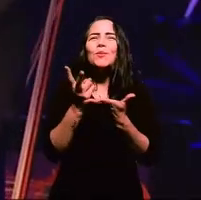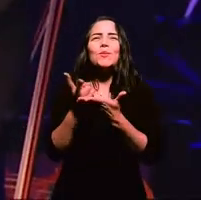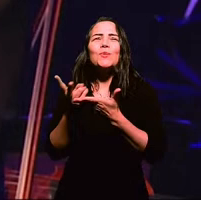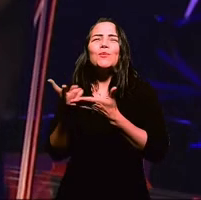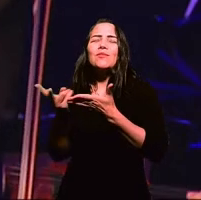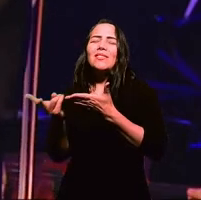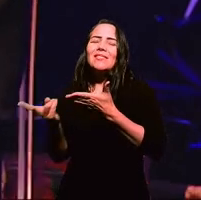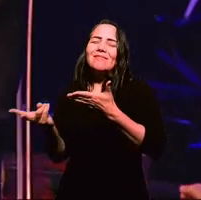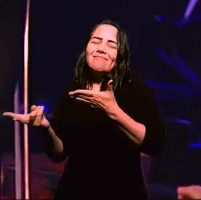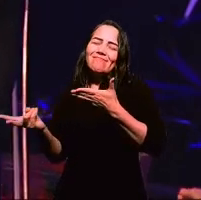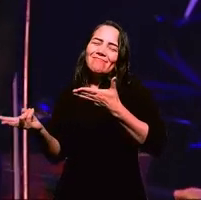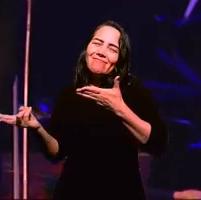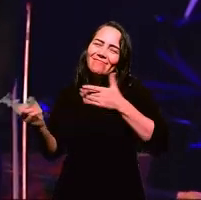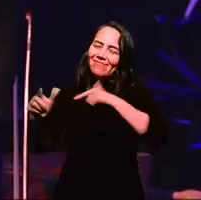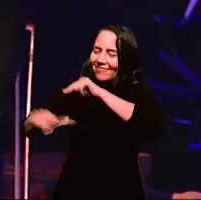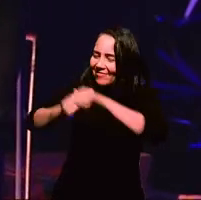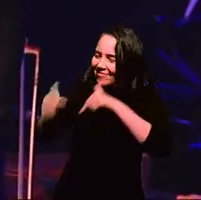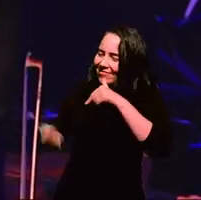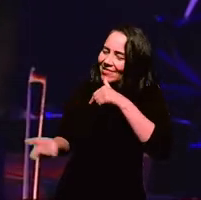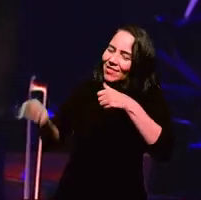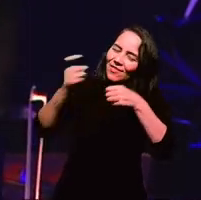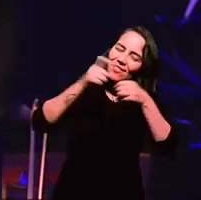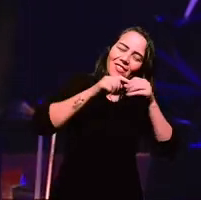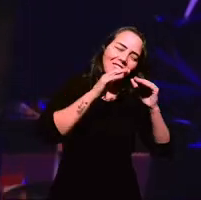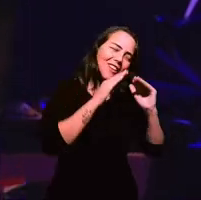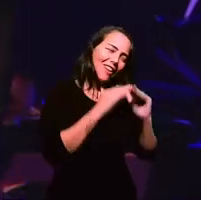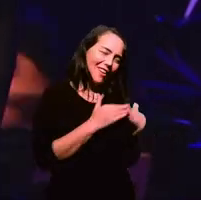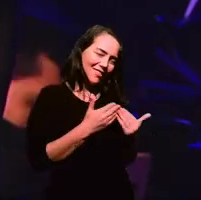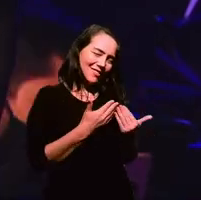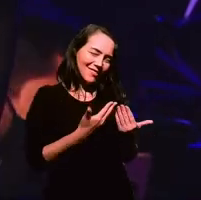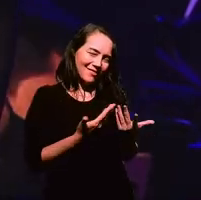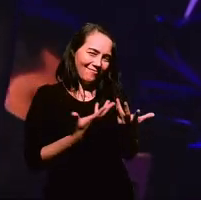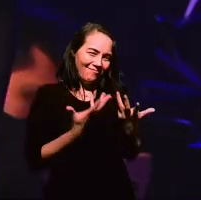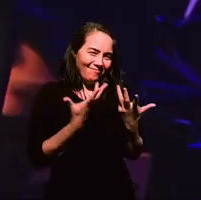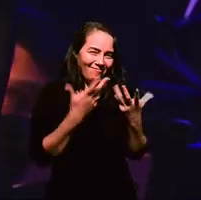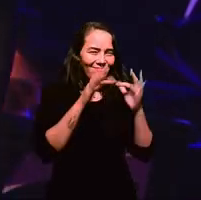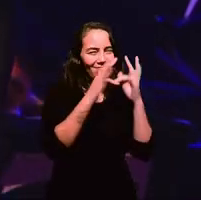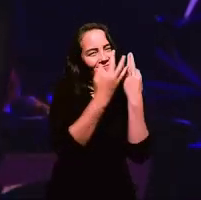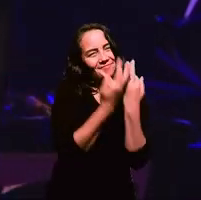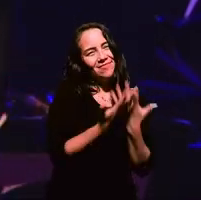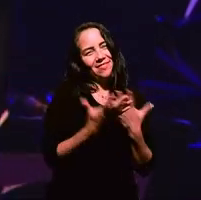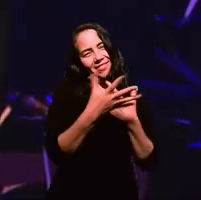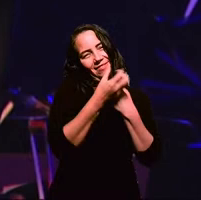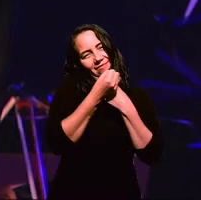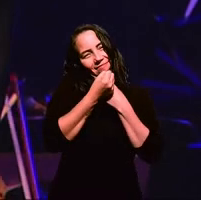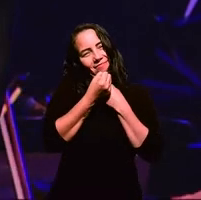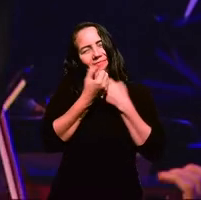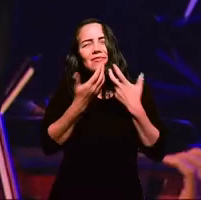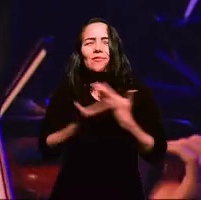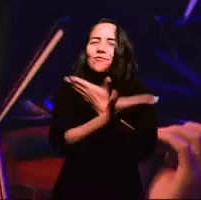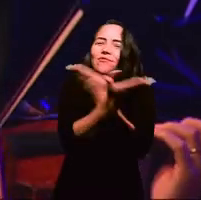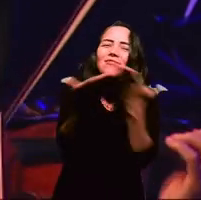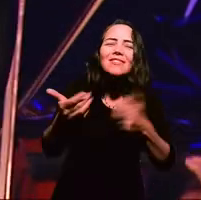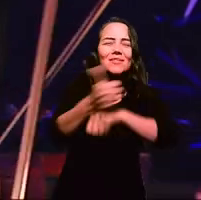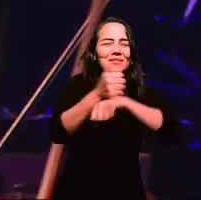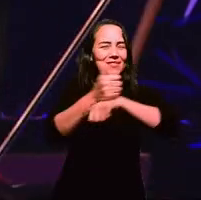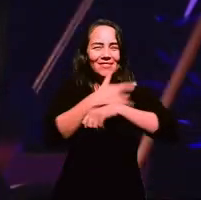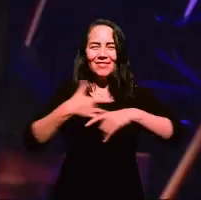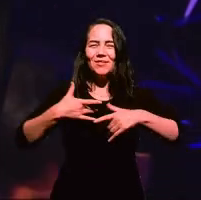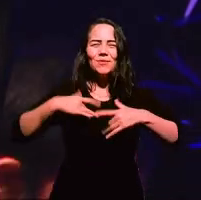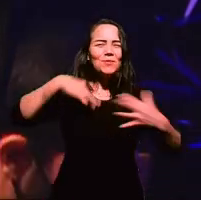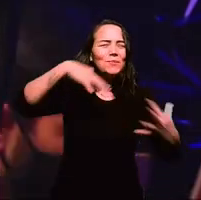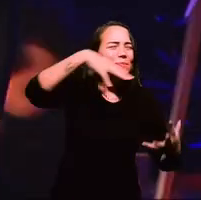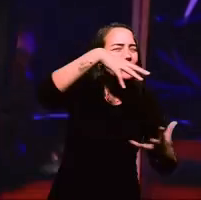retornando às suas famílias. Queridos profissionais da saúde, mais do que nunca, o mundo precisa